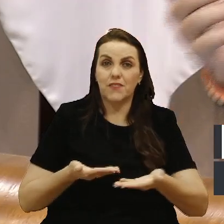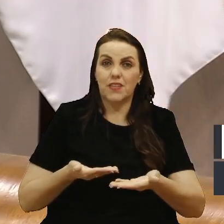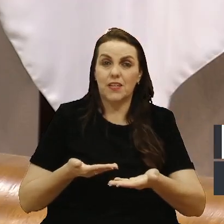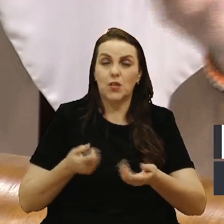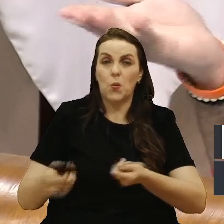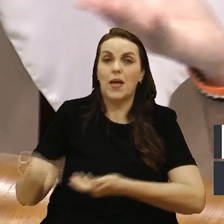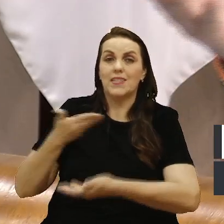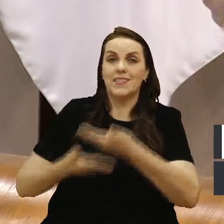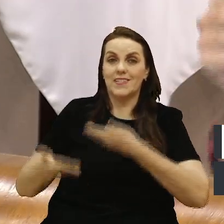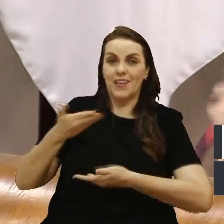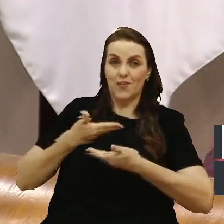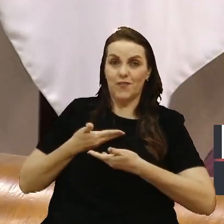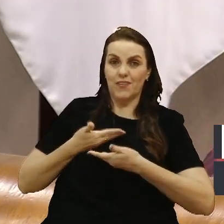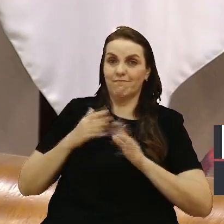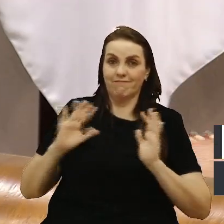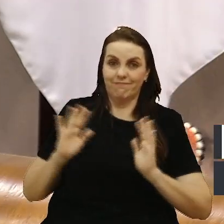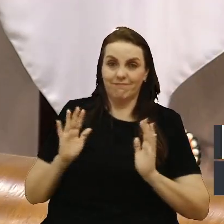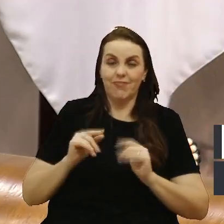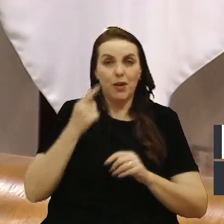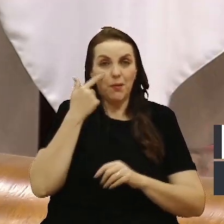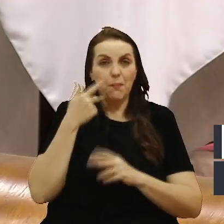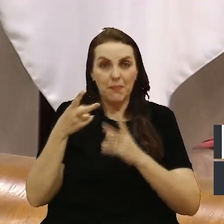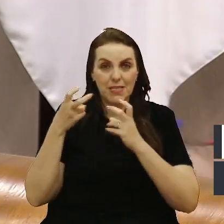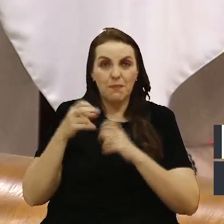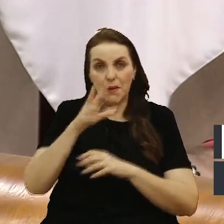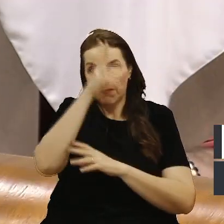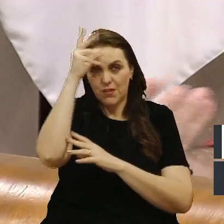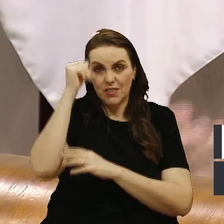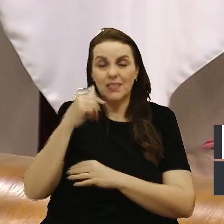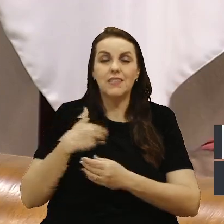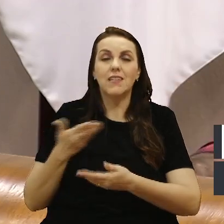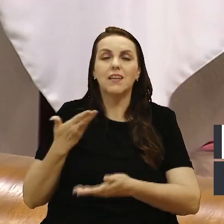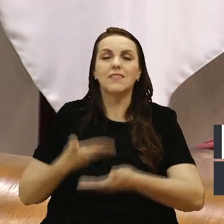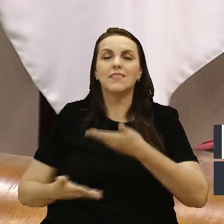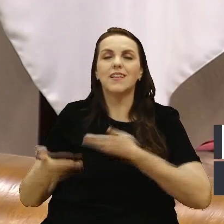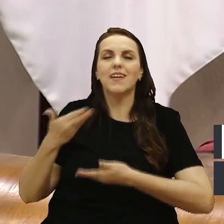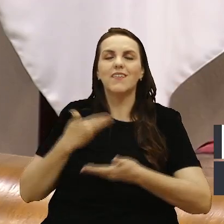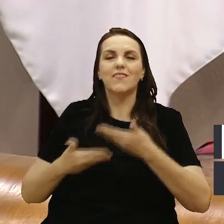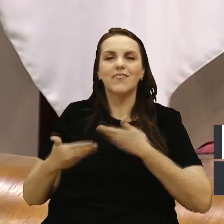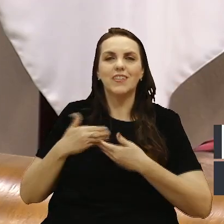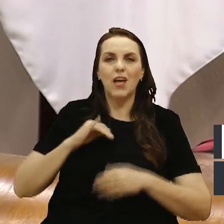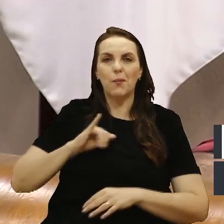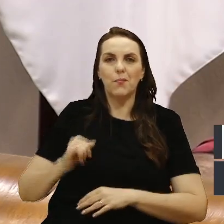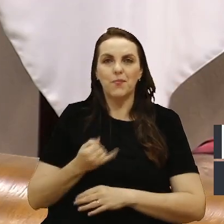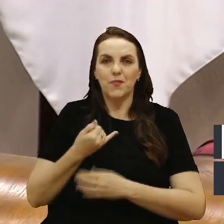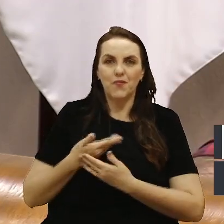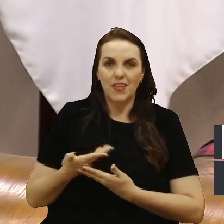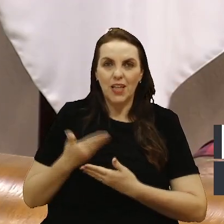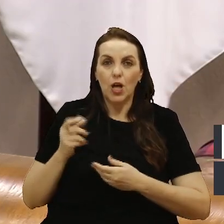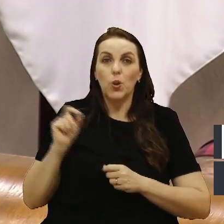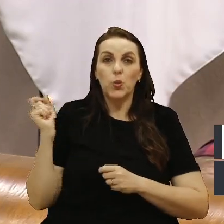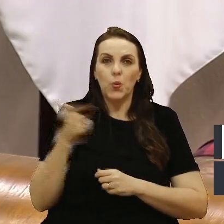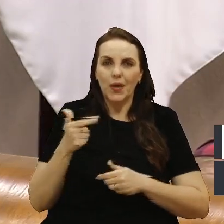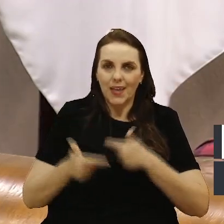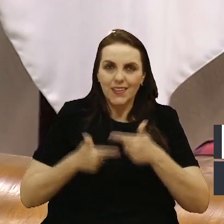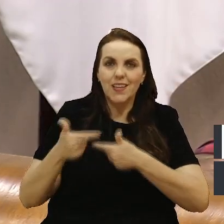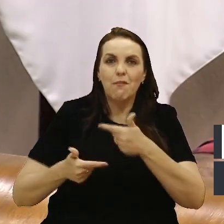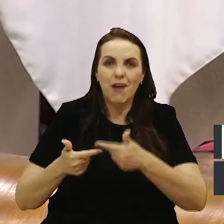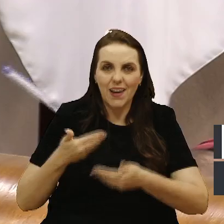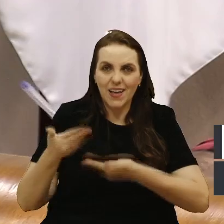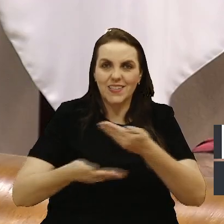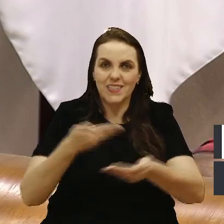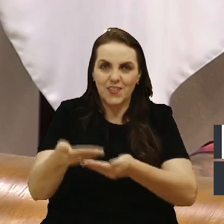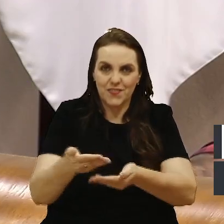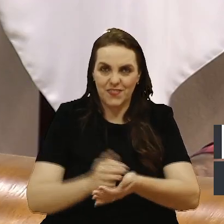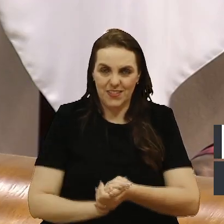servido, né? Então, muitas vezes a gente vê no executivo aqui mais pessoas querendo ser servidos do que servir. E isso é errado, né? Então, parabéns pela senhora